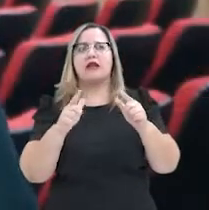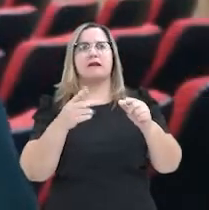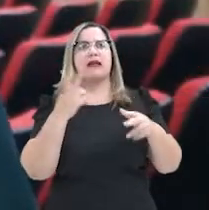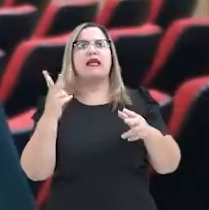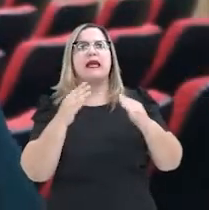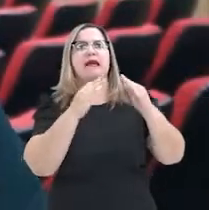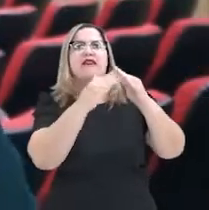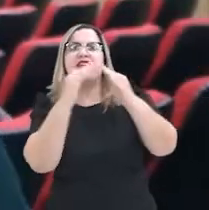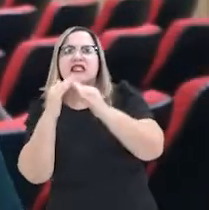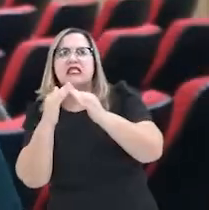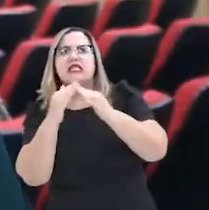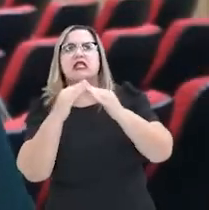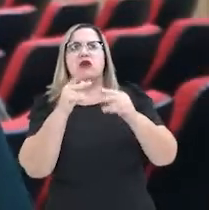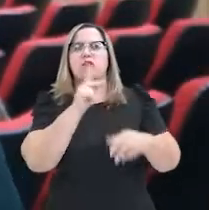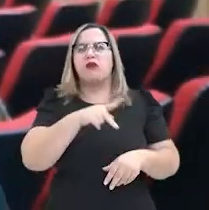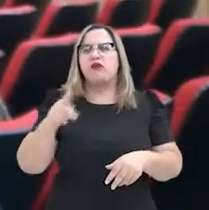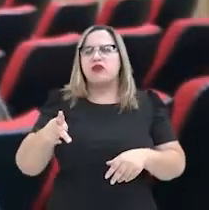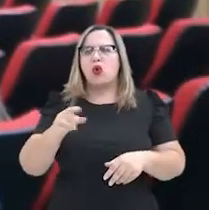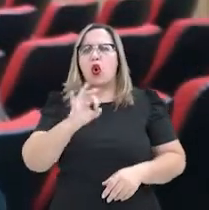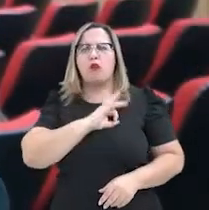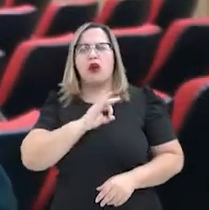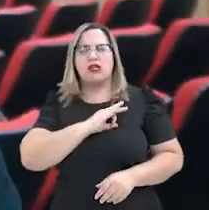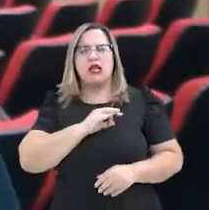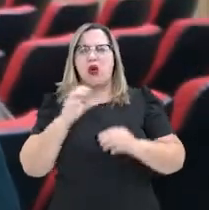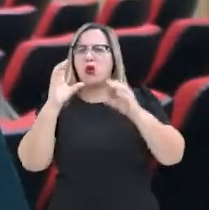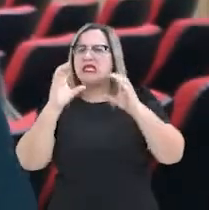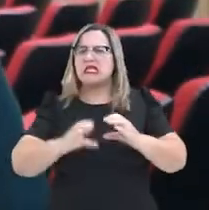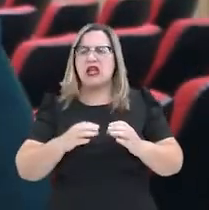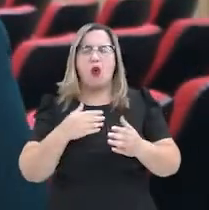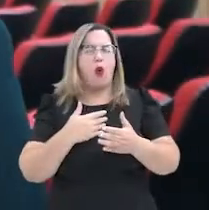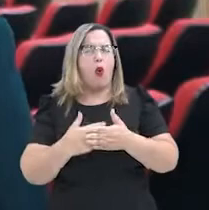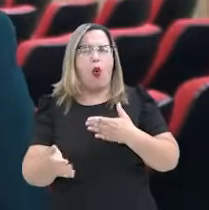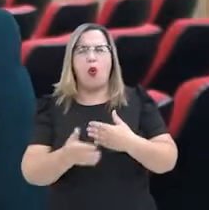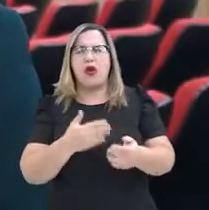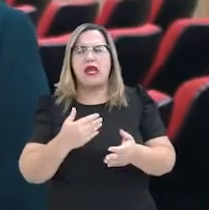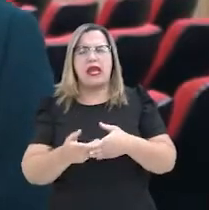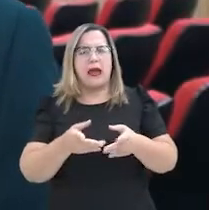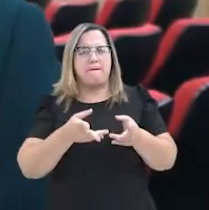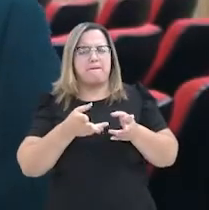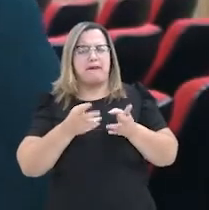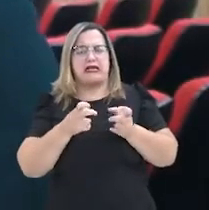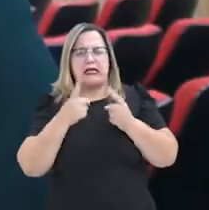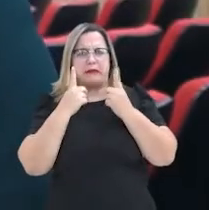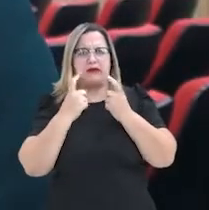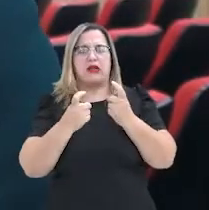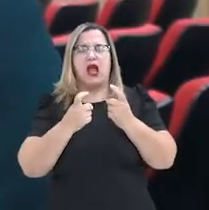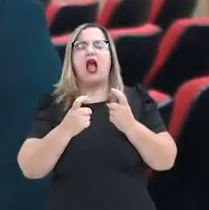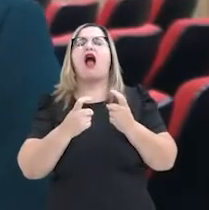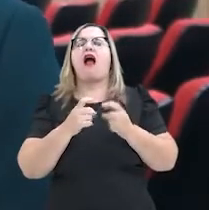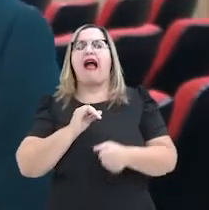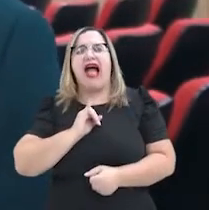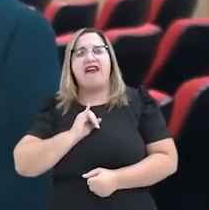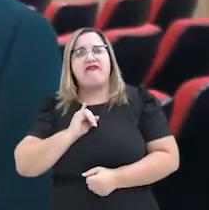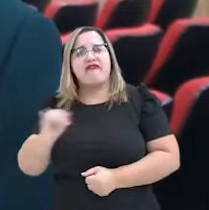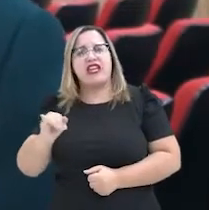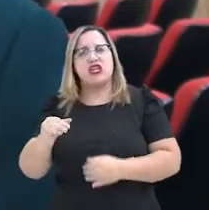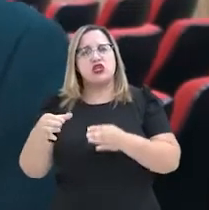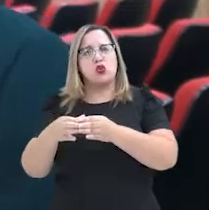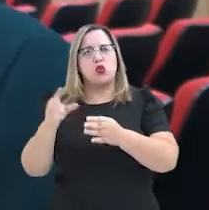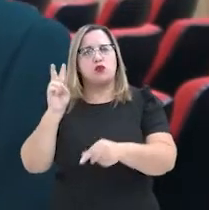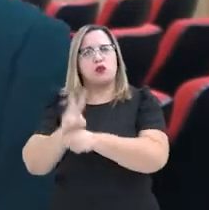um alerta para que o vizinho, o professor, o policial, o cidadão, se detectar qualquer indício mínimo de